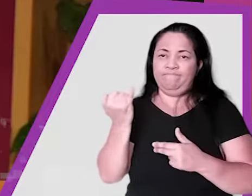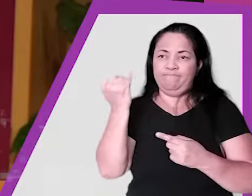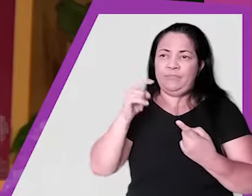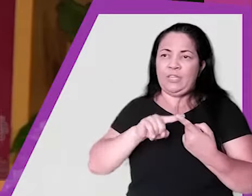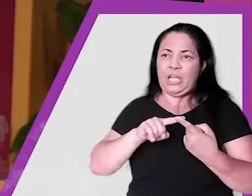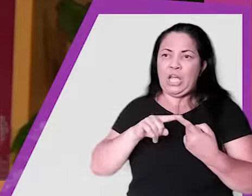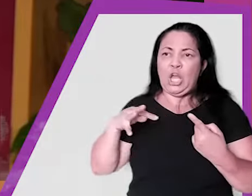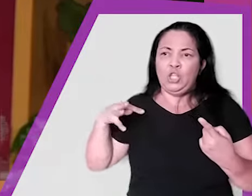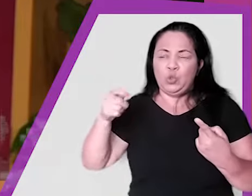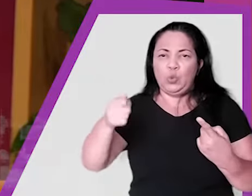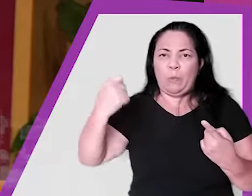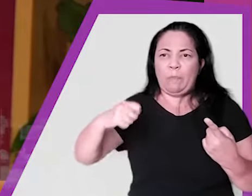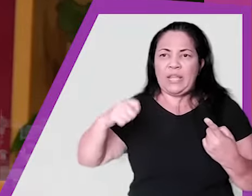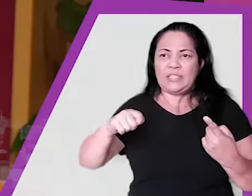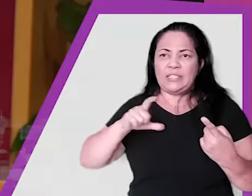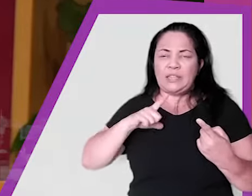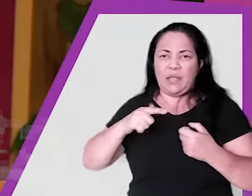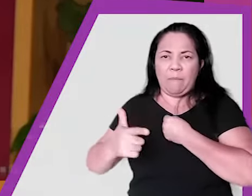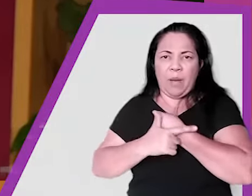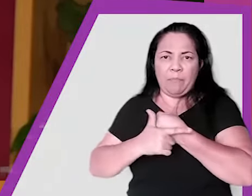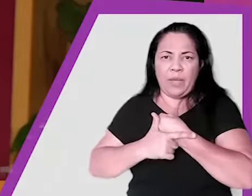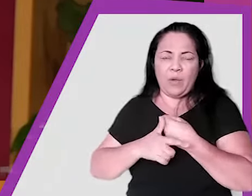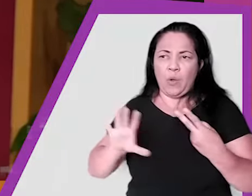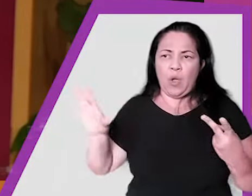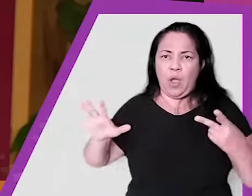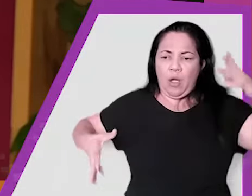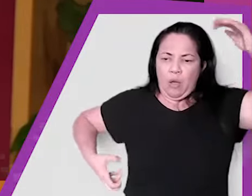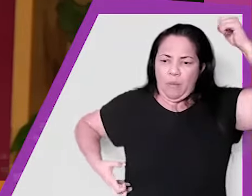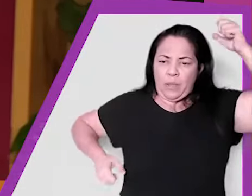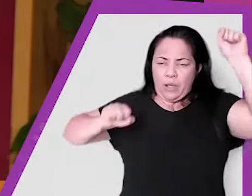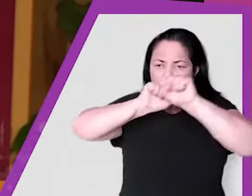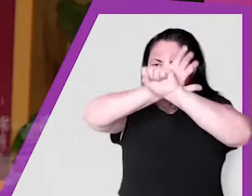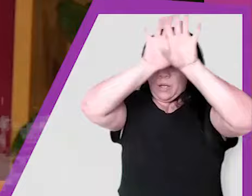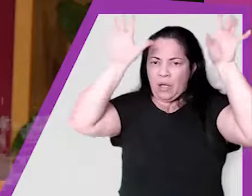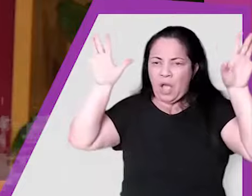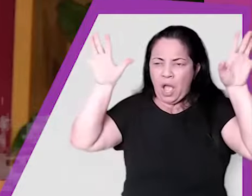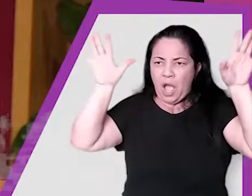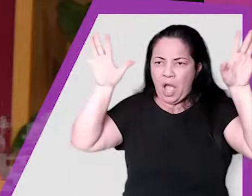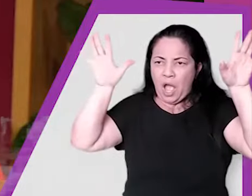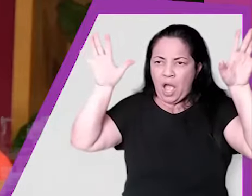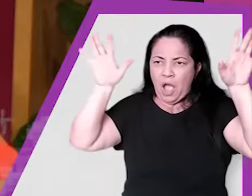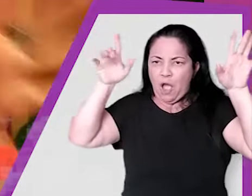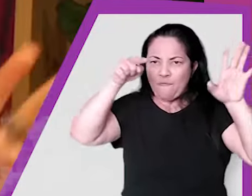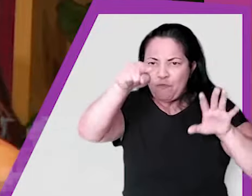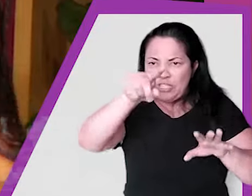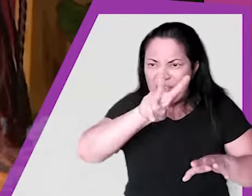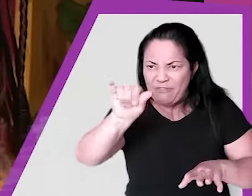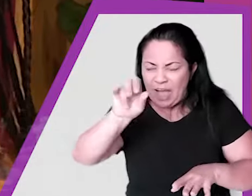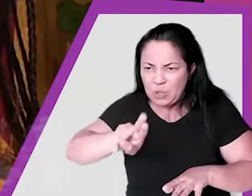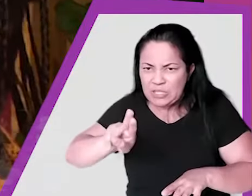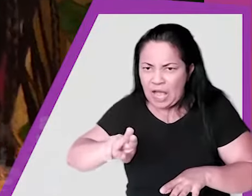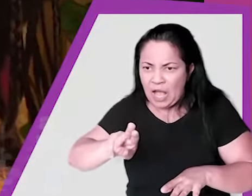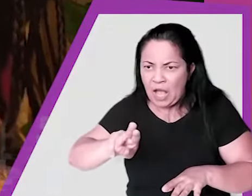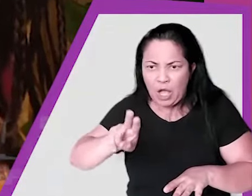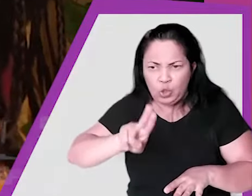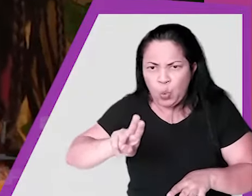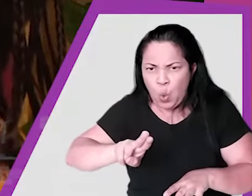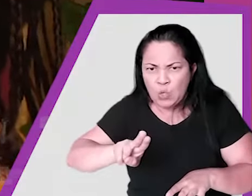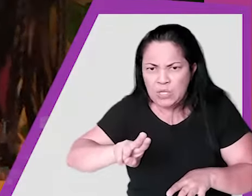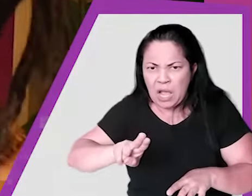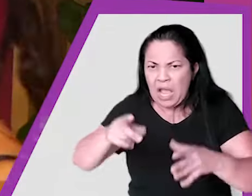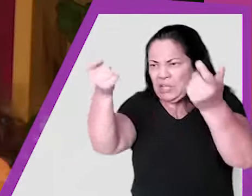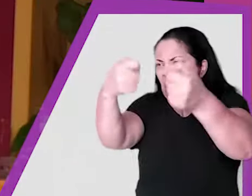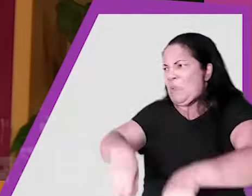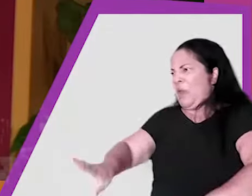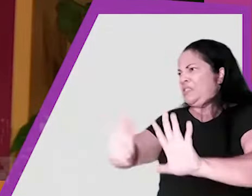duas coisas aí que são muito interessantes. A ideia de que você precisa ter uma utilidade para as coisas, né? Ah, se o mico-leão-dourado não tem uma